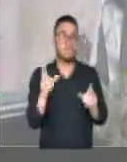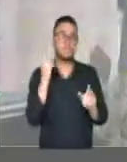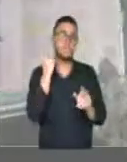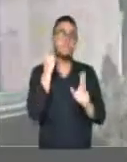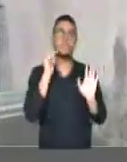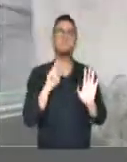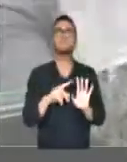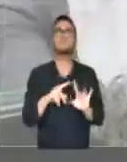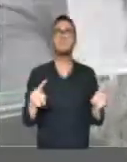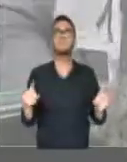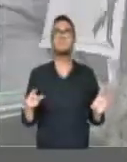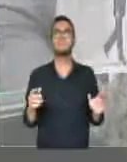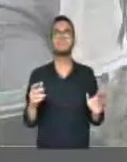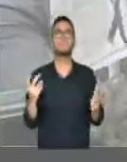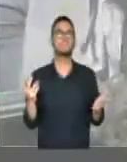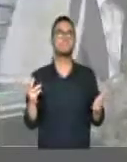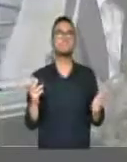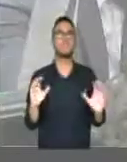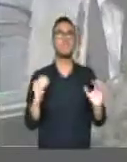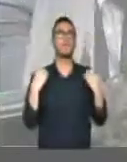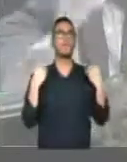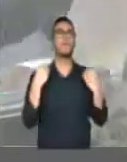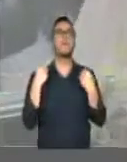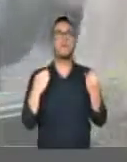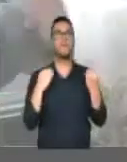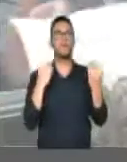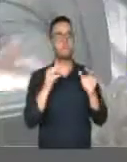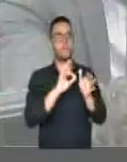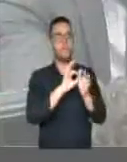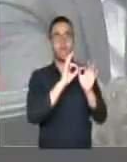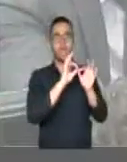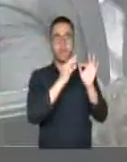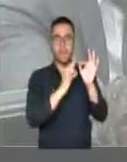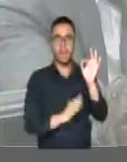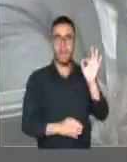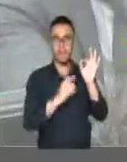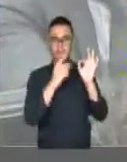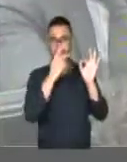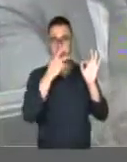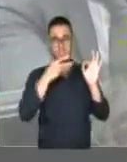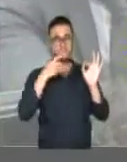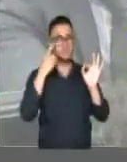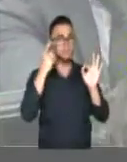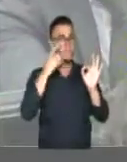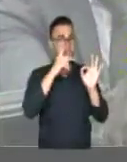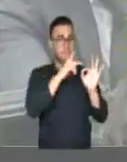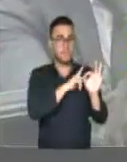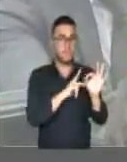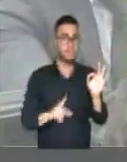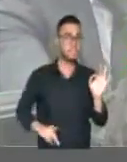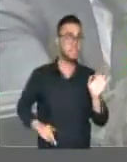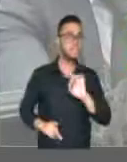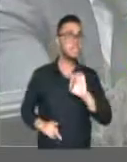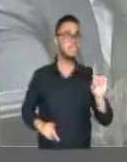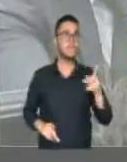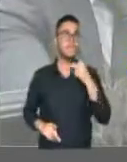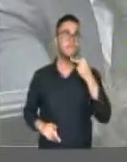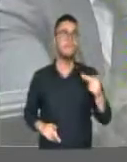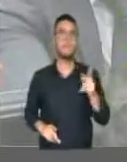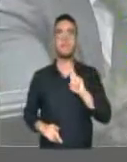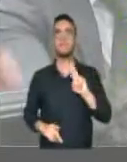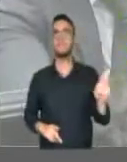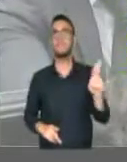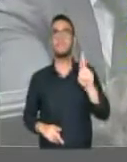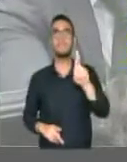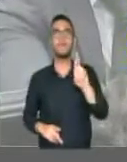incrível, nessas muitas linhas aqui, Sua Excelência não fala uma vez o nome próprio